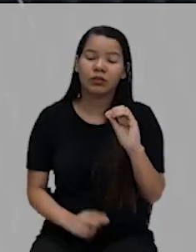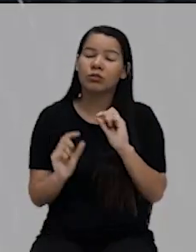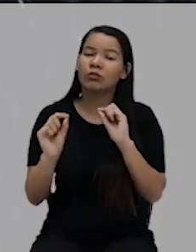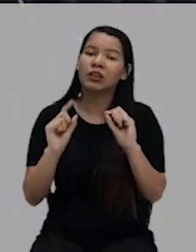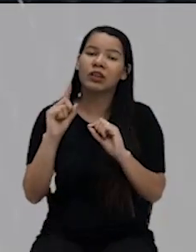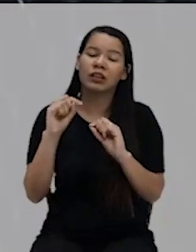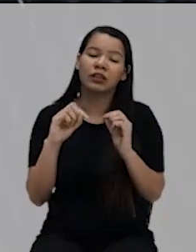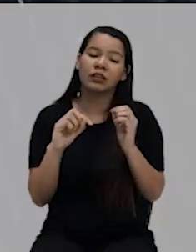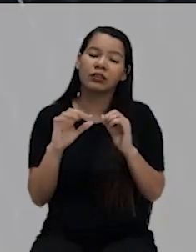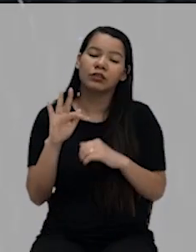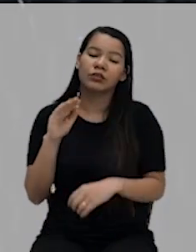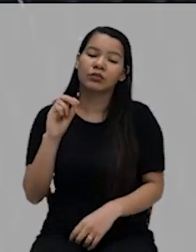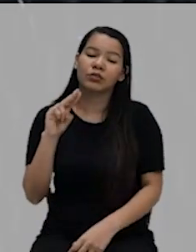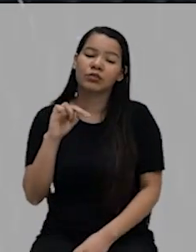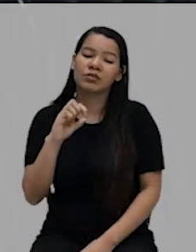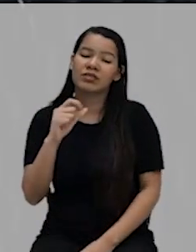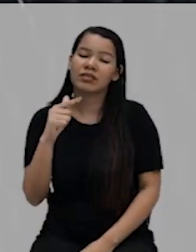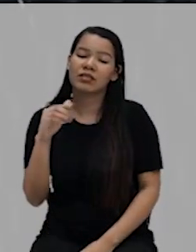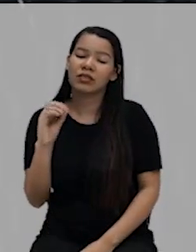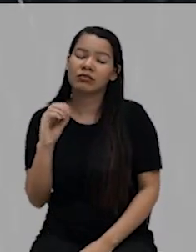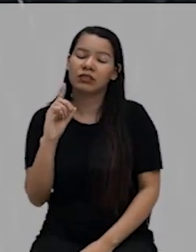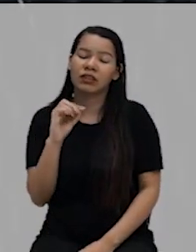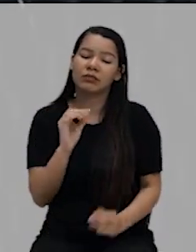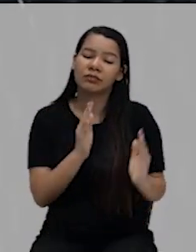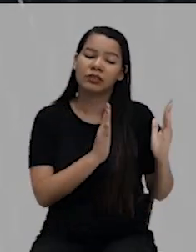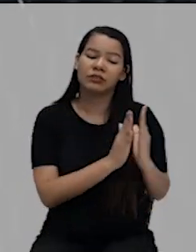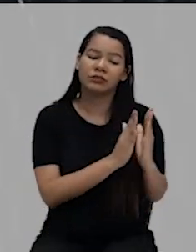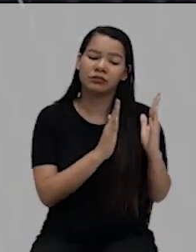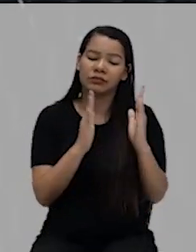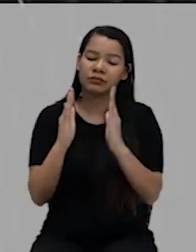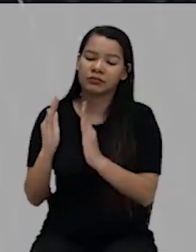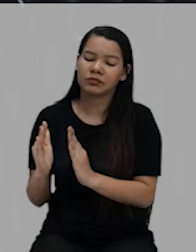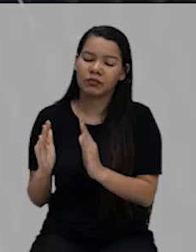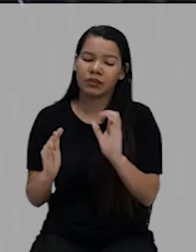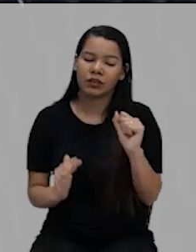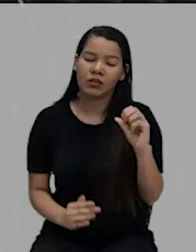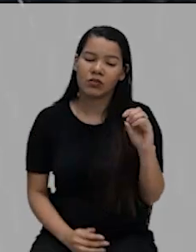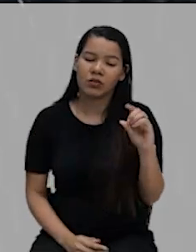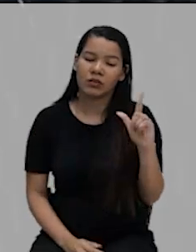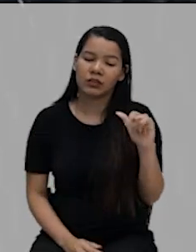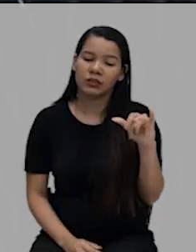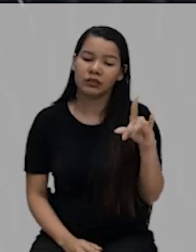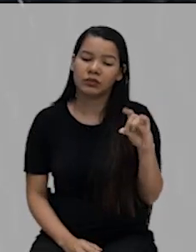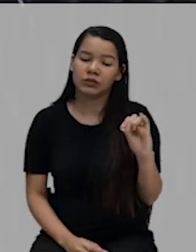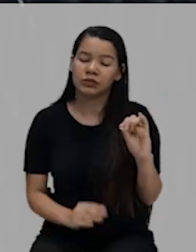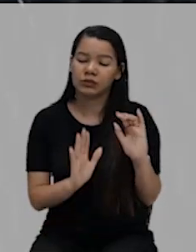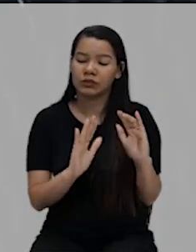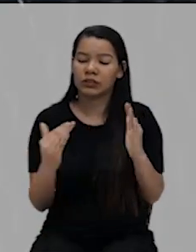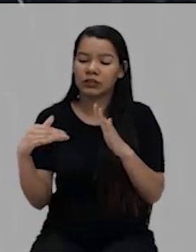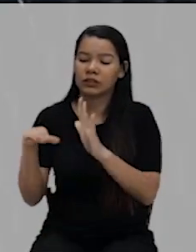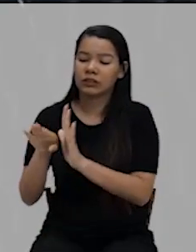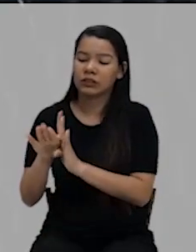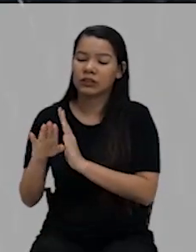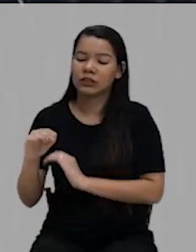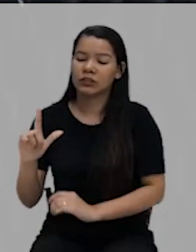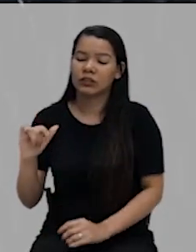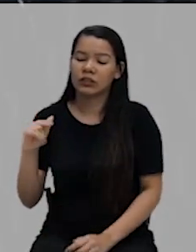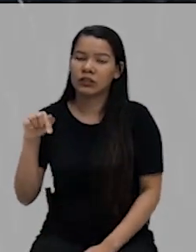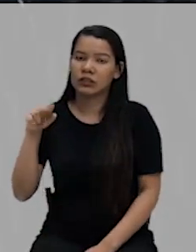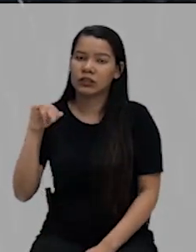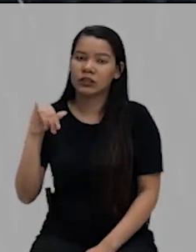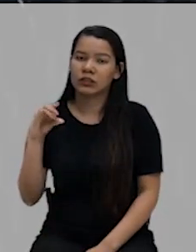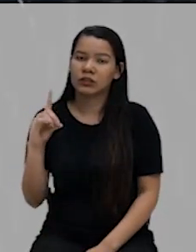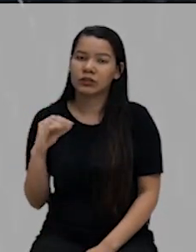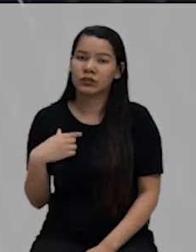turma? Fusão é a passagem do estado sólido para o estado líquido, certo? Então, aí já temos